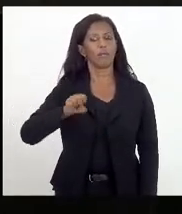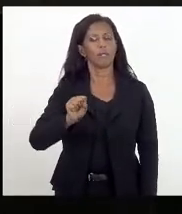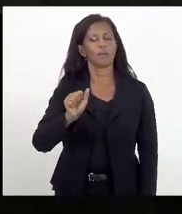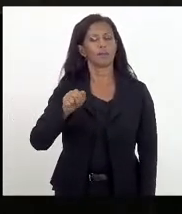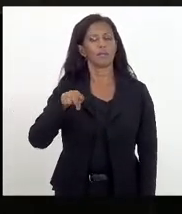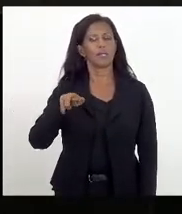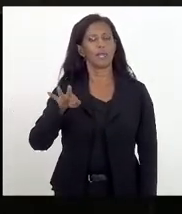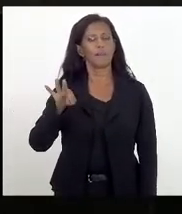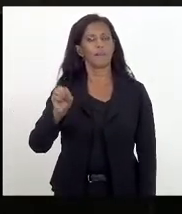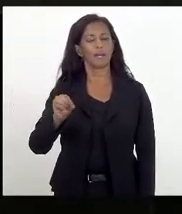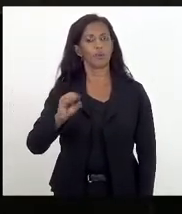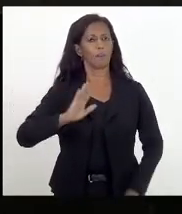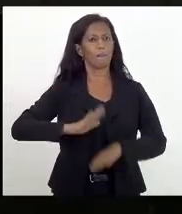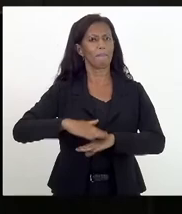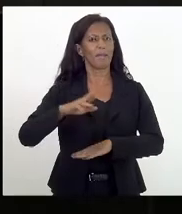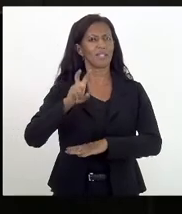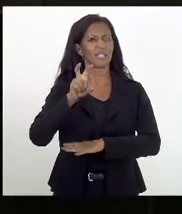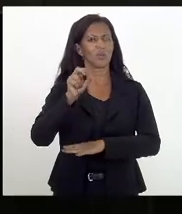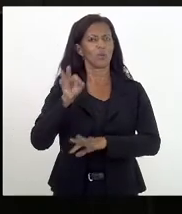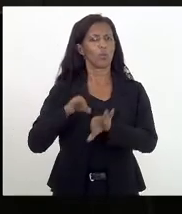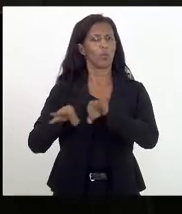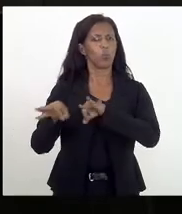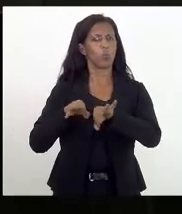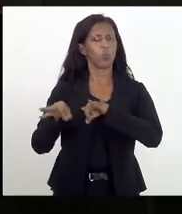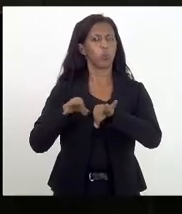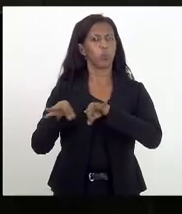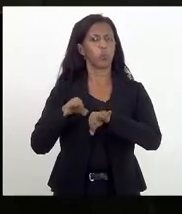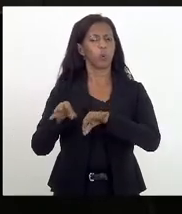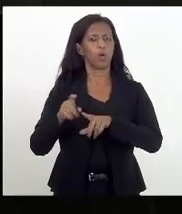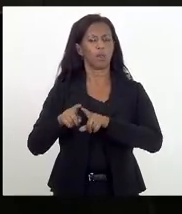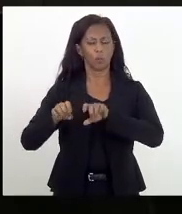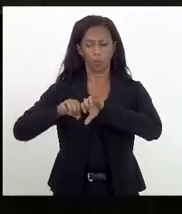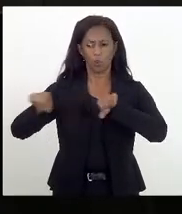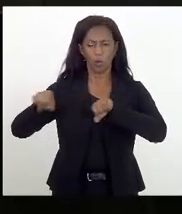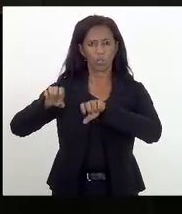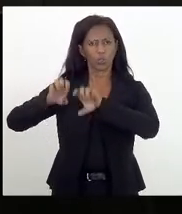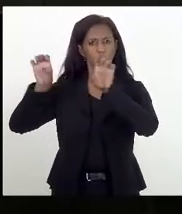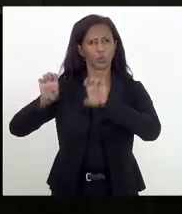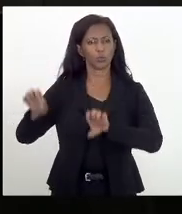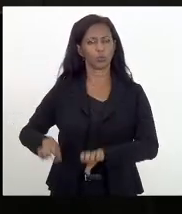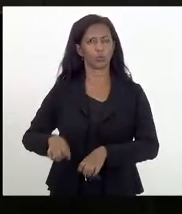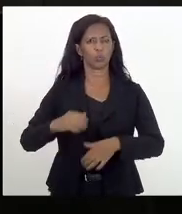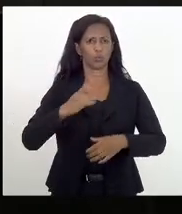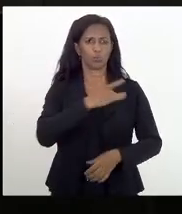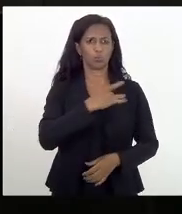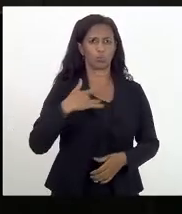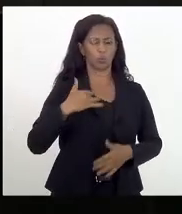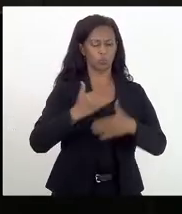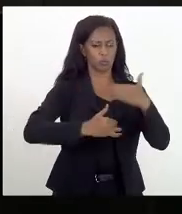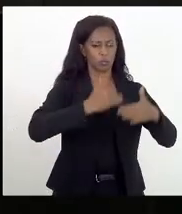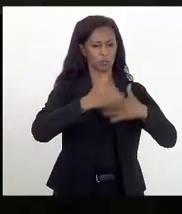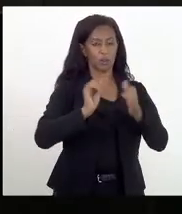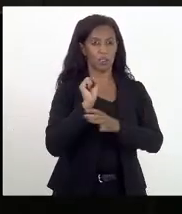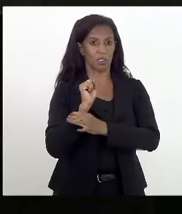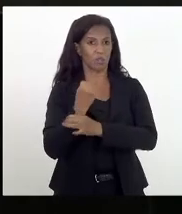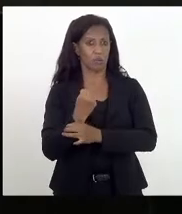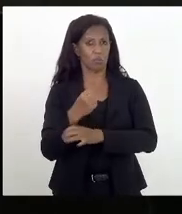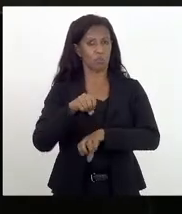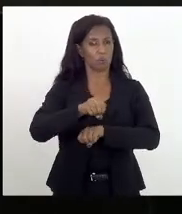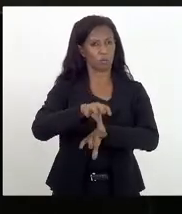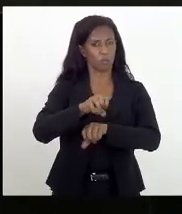17 milhões mais de 50 projetos nas áreas de infraestrutura social saúde desenvolvimento educação segurança